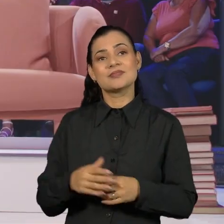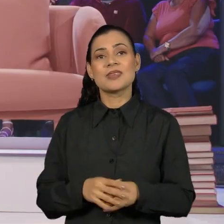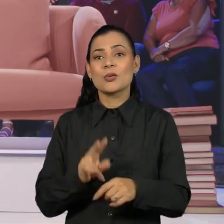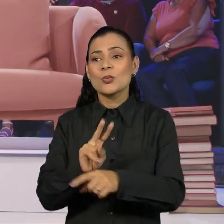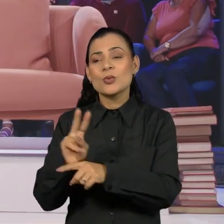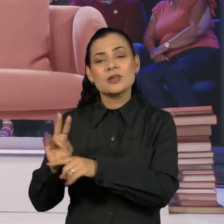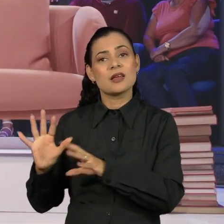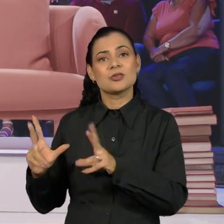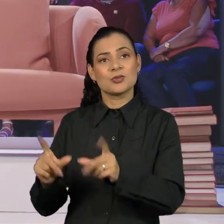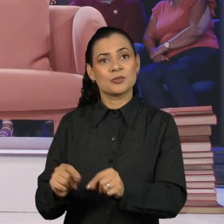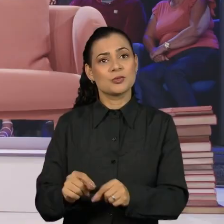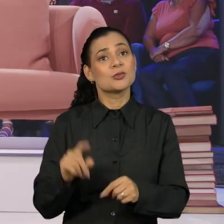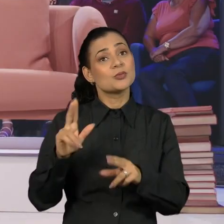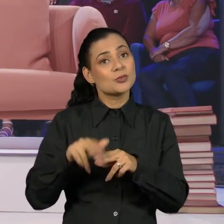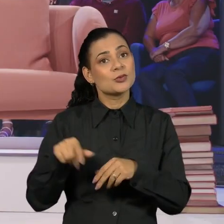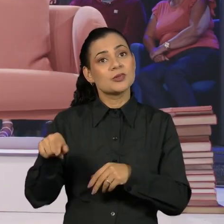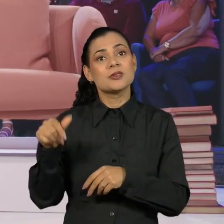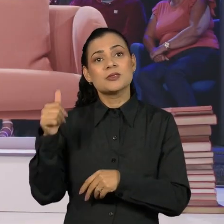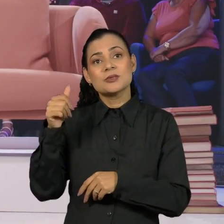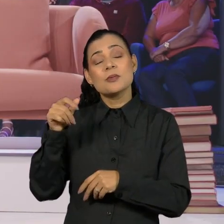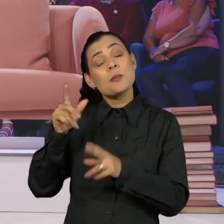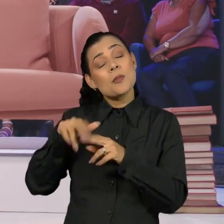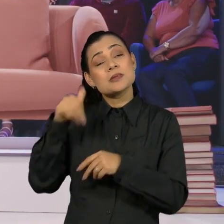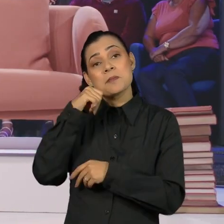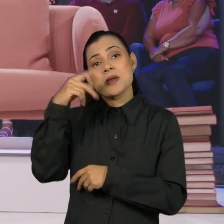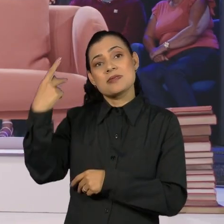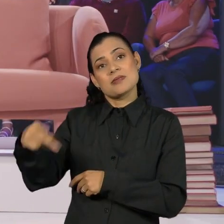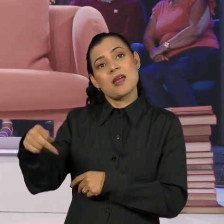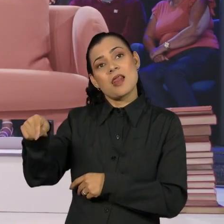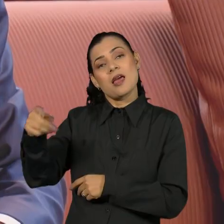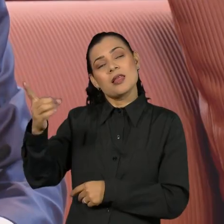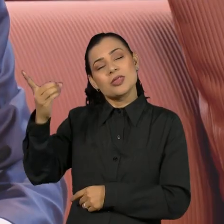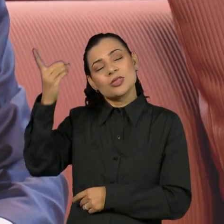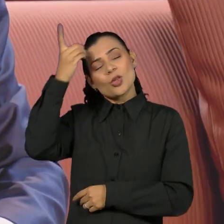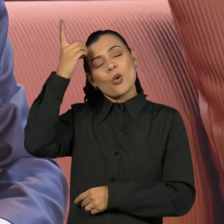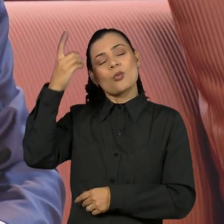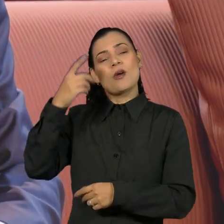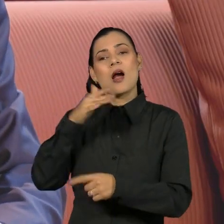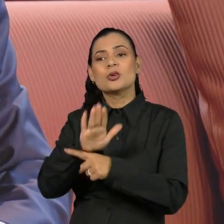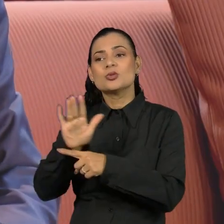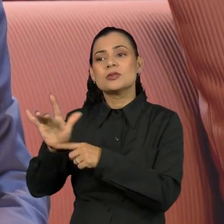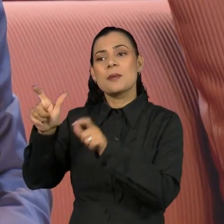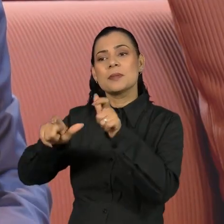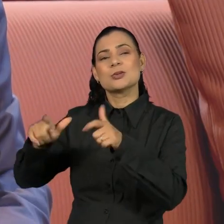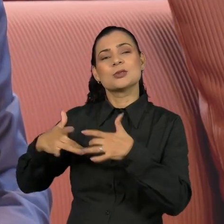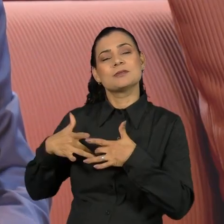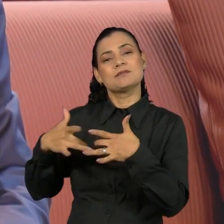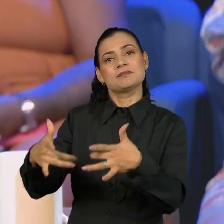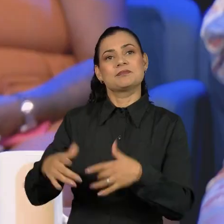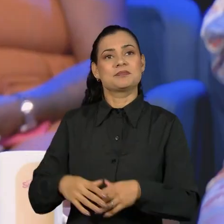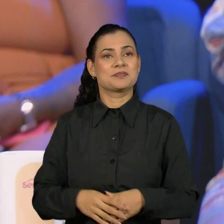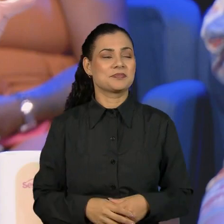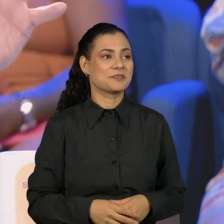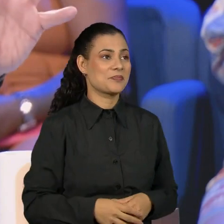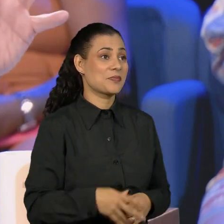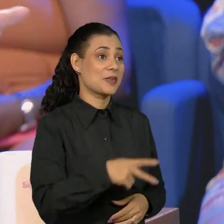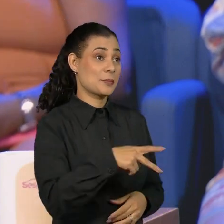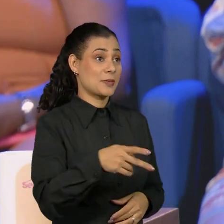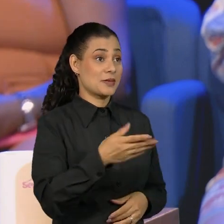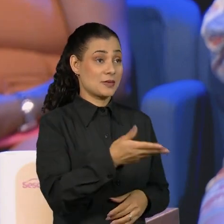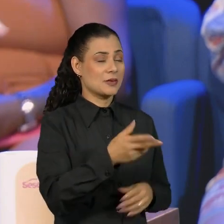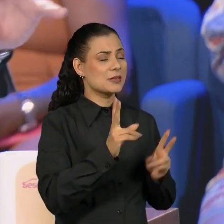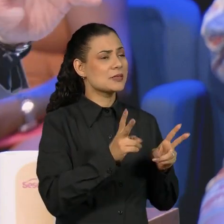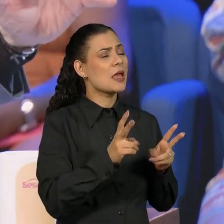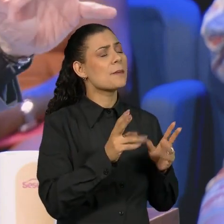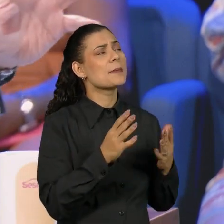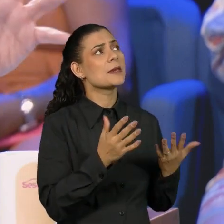todo mundo. Herdou da mãe esse dom, né, de ajudar as pessoas. Presidente, quando a gente olha agora, falando um